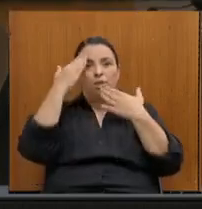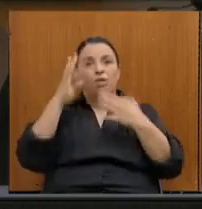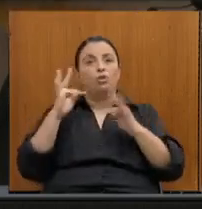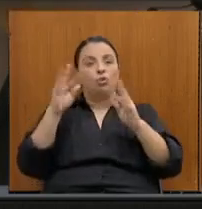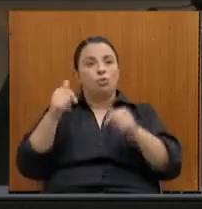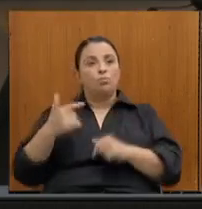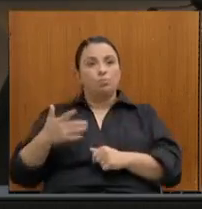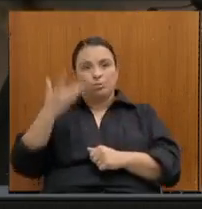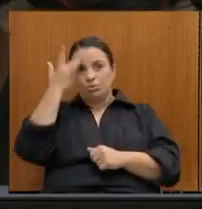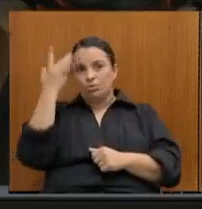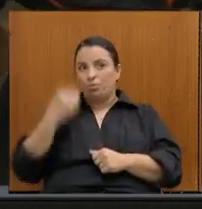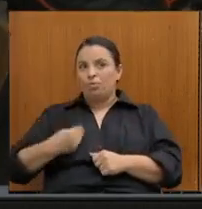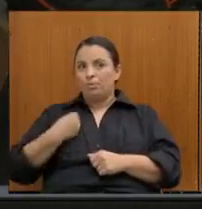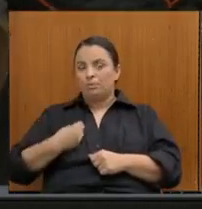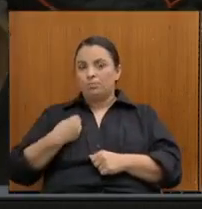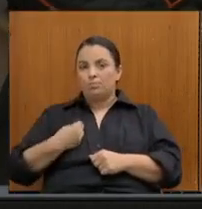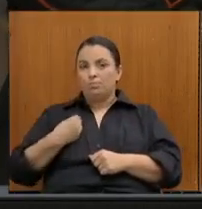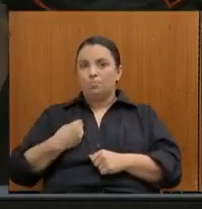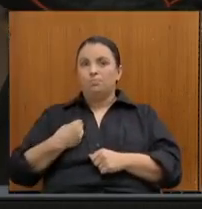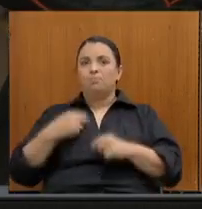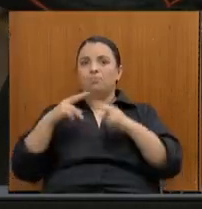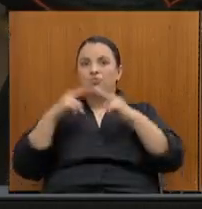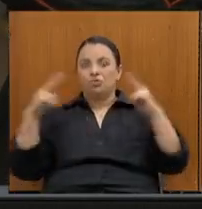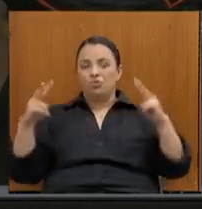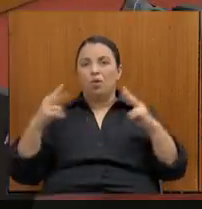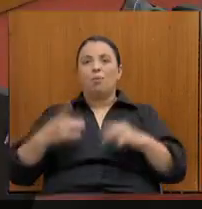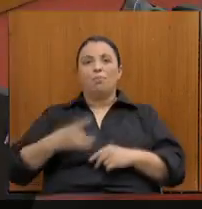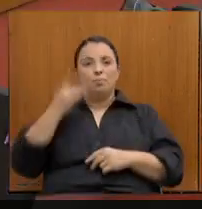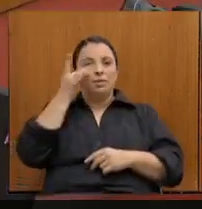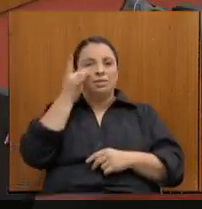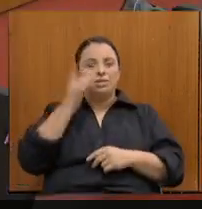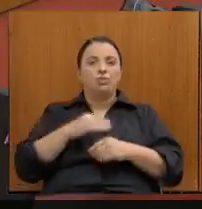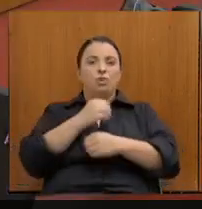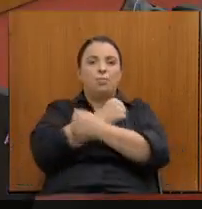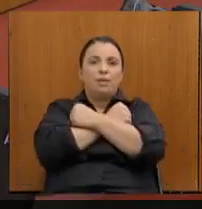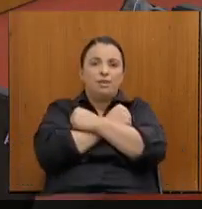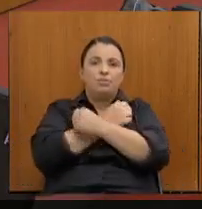é presentes e virtual um abraço